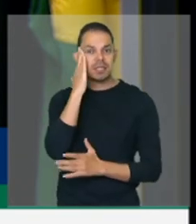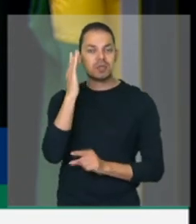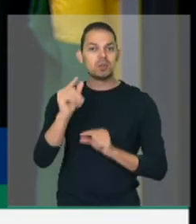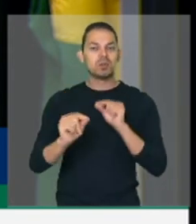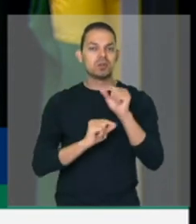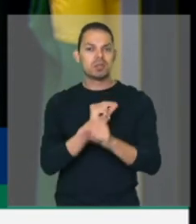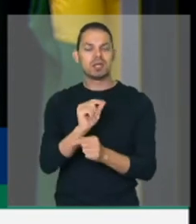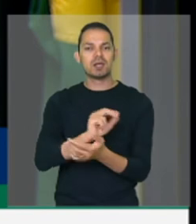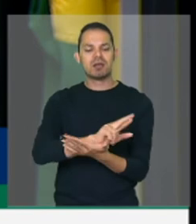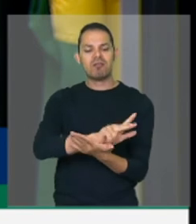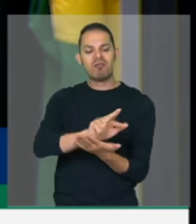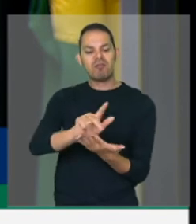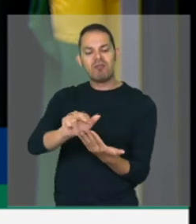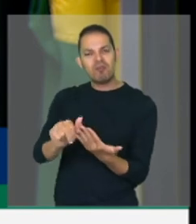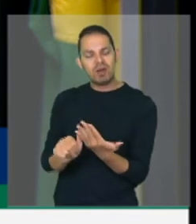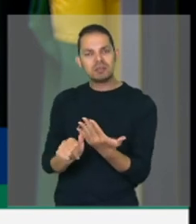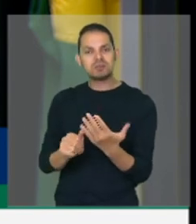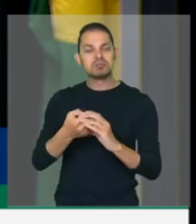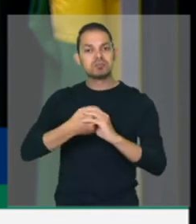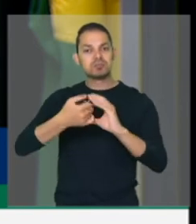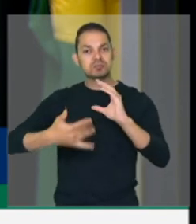entre outros aspectos,